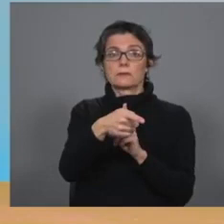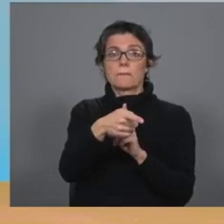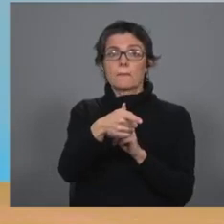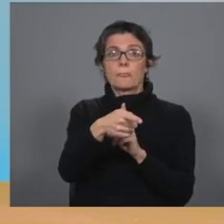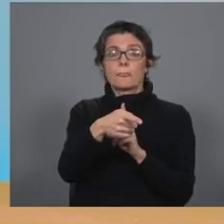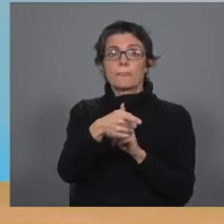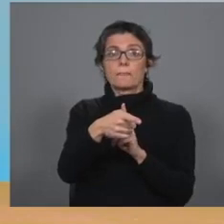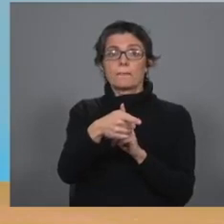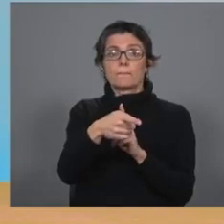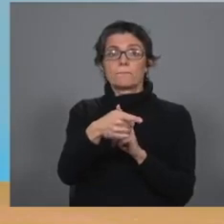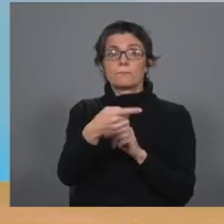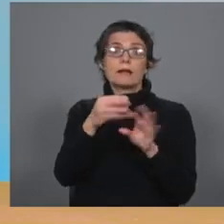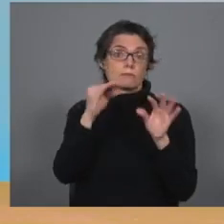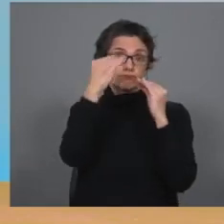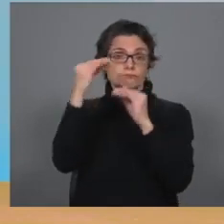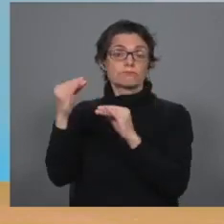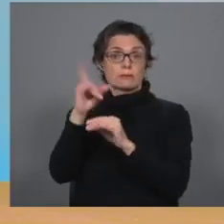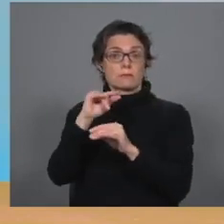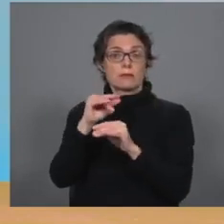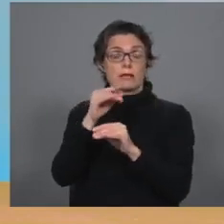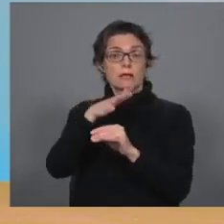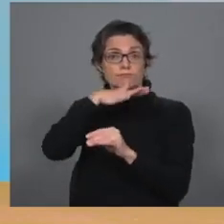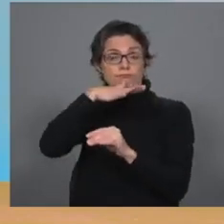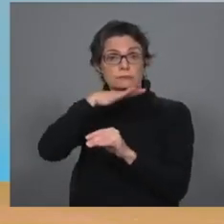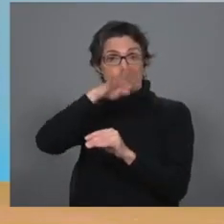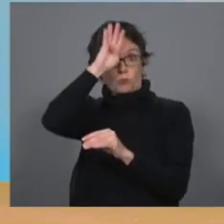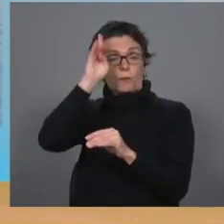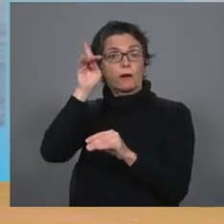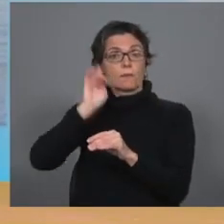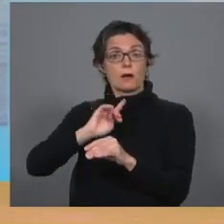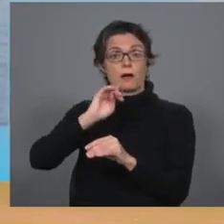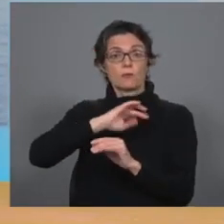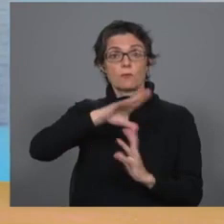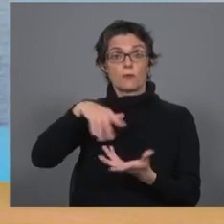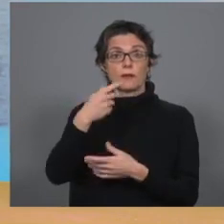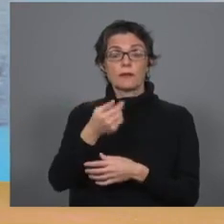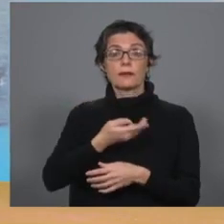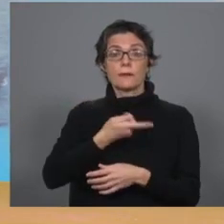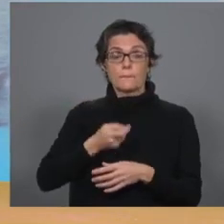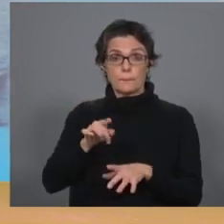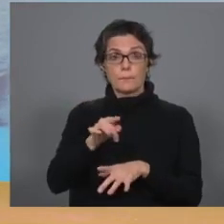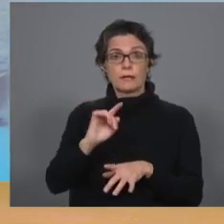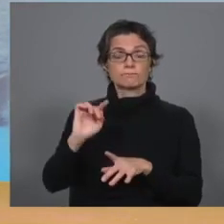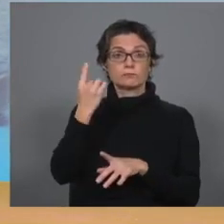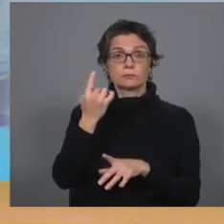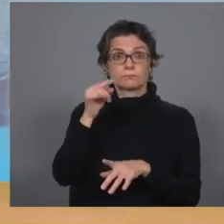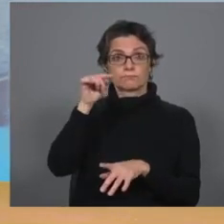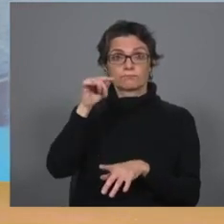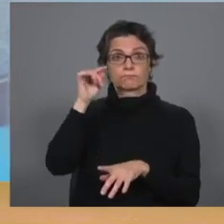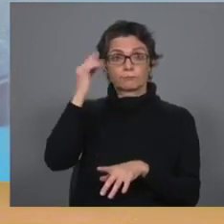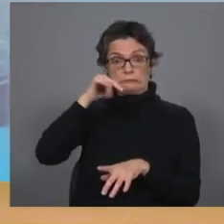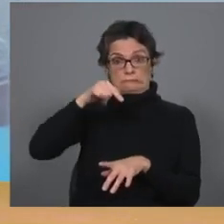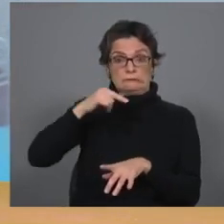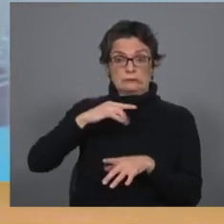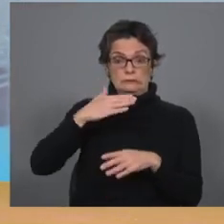o conteúdo da mensagem do Papa para o Dia Mundial da Paz, primeiro dia deste ano, em que o